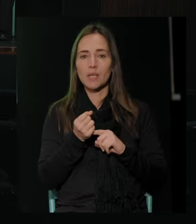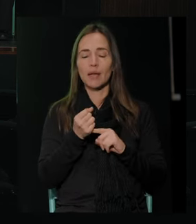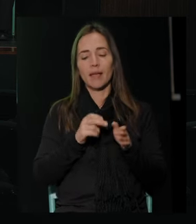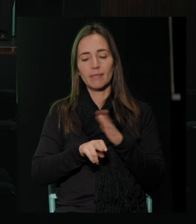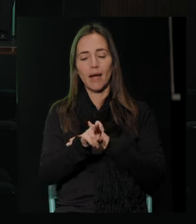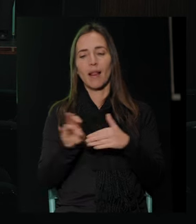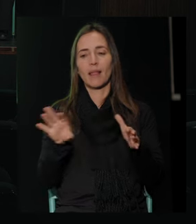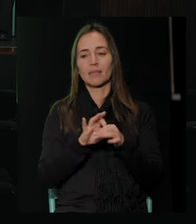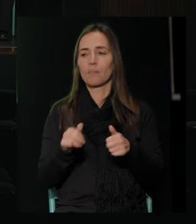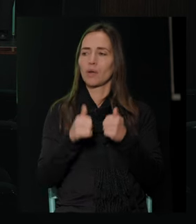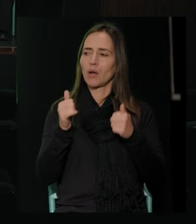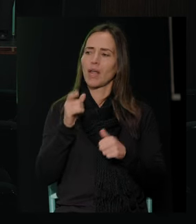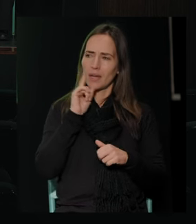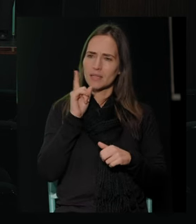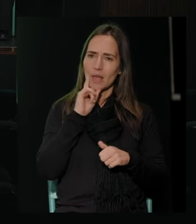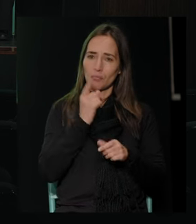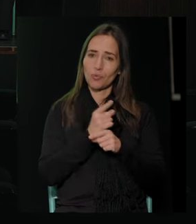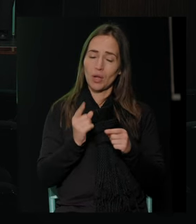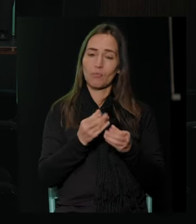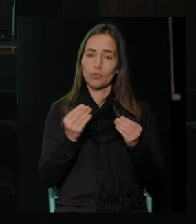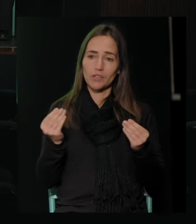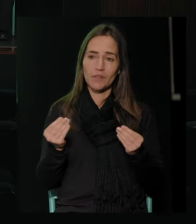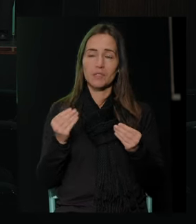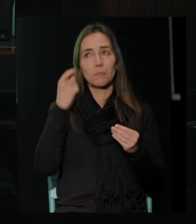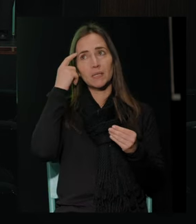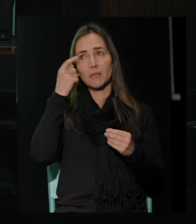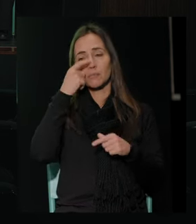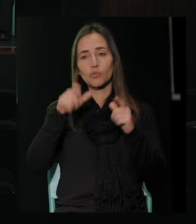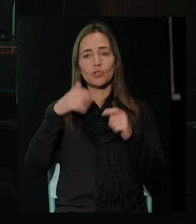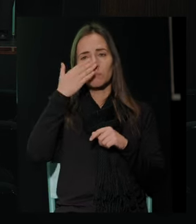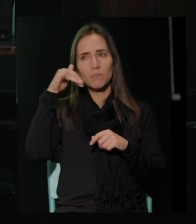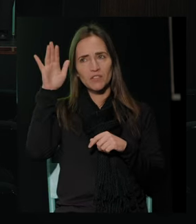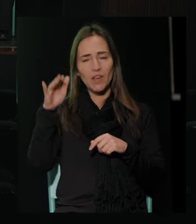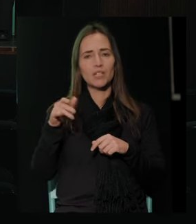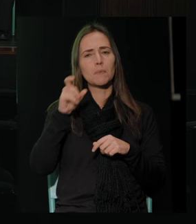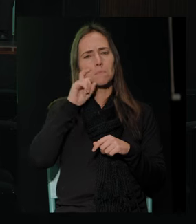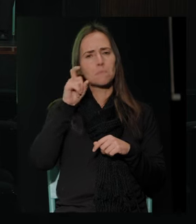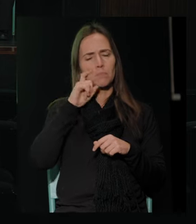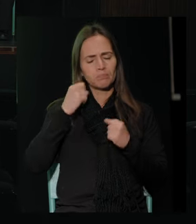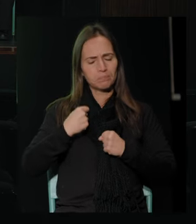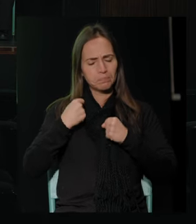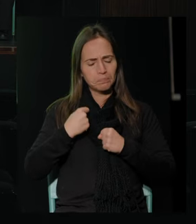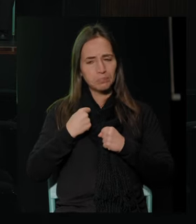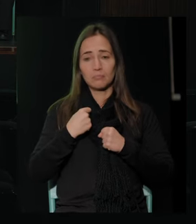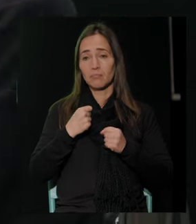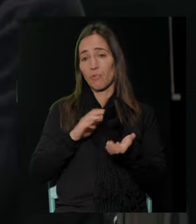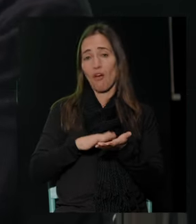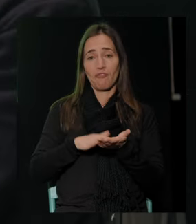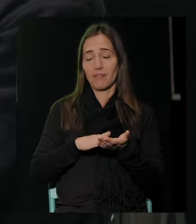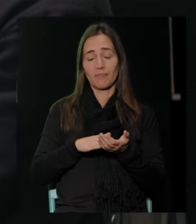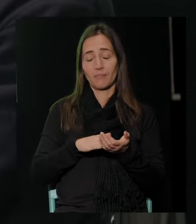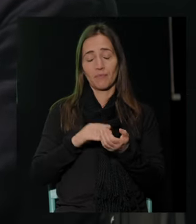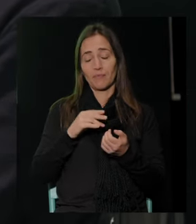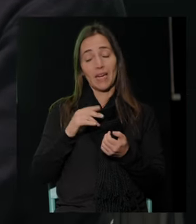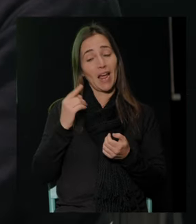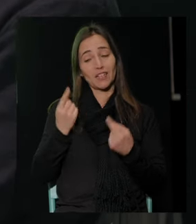melhor essa ligação. É engraçado porque há muitas vezes a ideia de que as pessoas mais velhas ainda são as mais conservadoras e as mais resistentes, não é? Isso é prova de que.